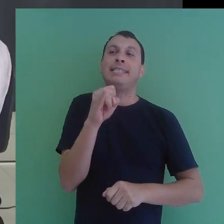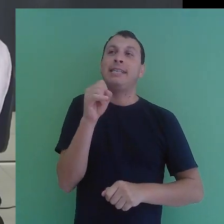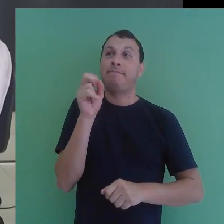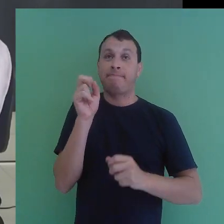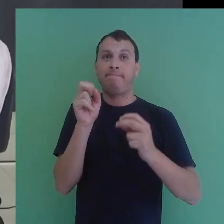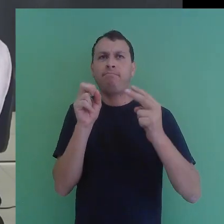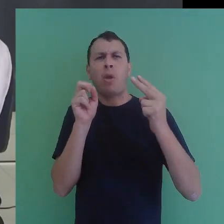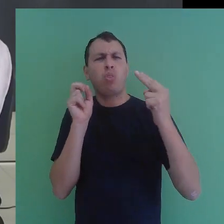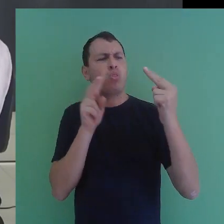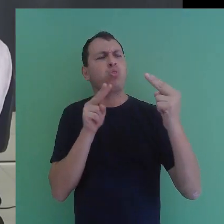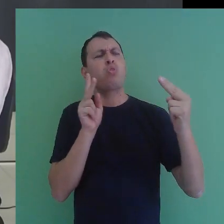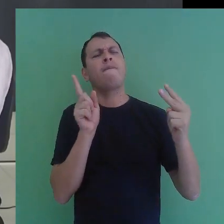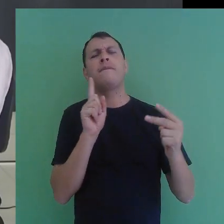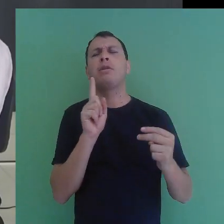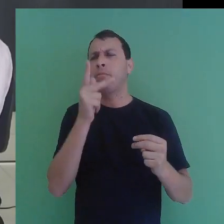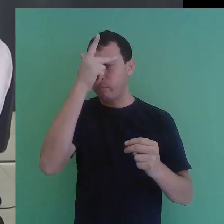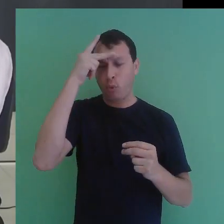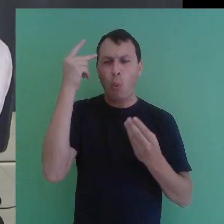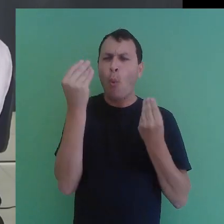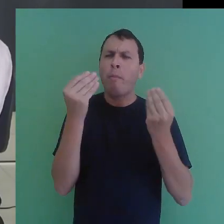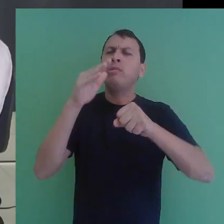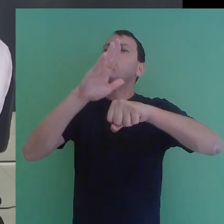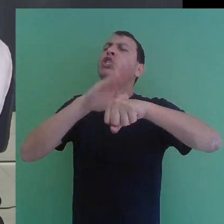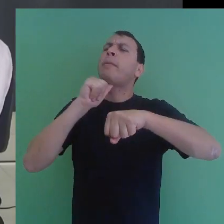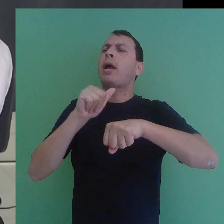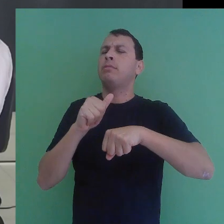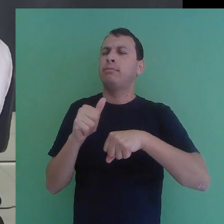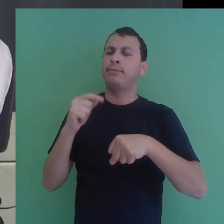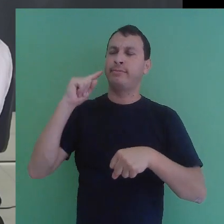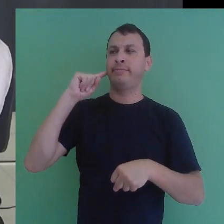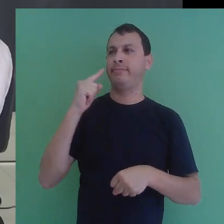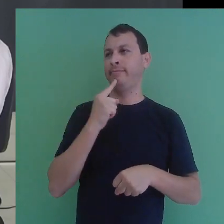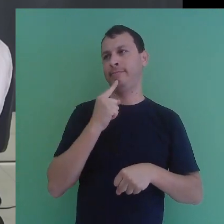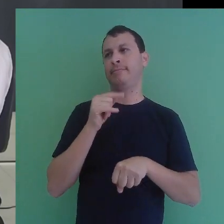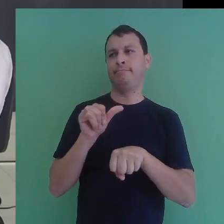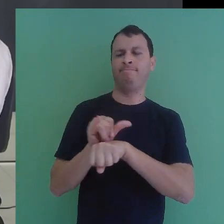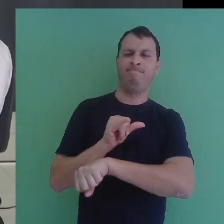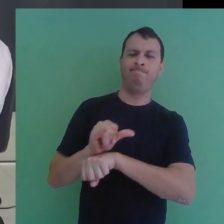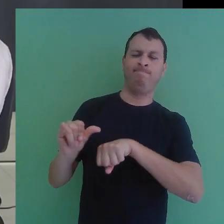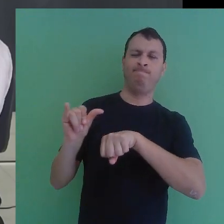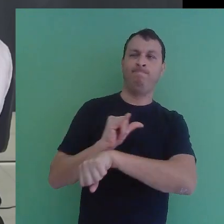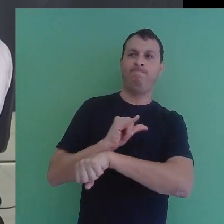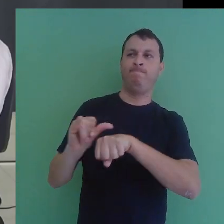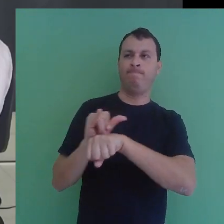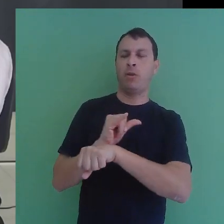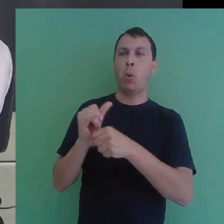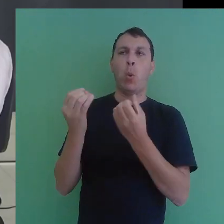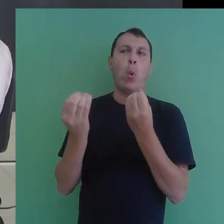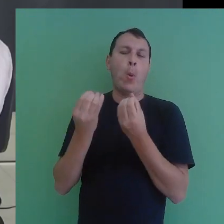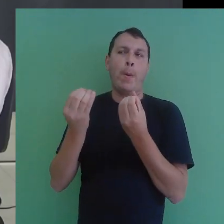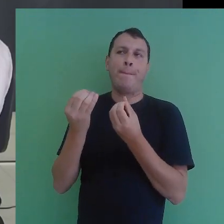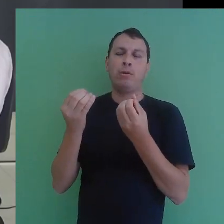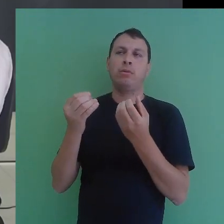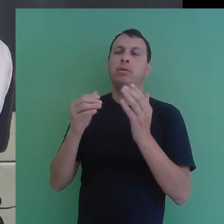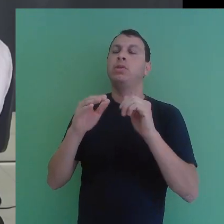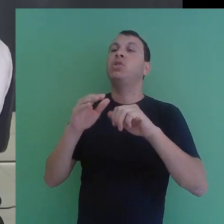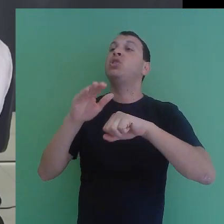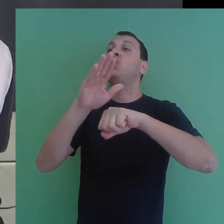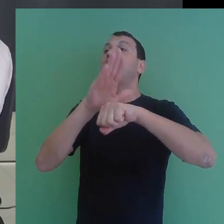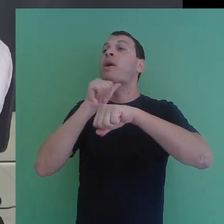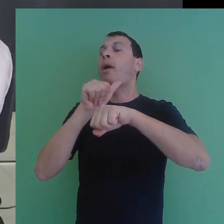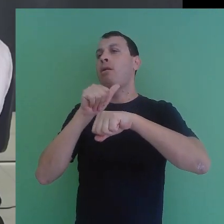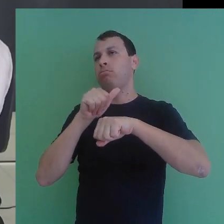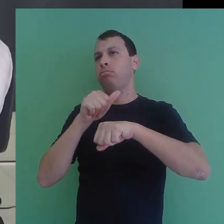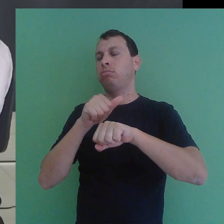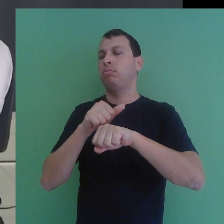faz para chamar a minha atenção? Aí ela, muito provavelmente os surdos têm vários modos de chamar atenção, né? Um modo bem respeitoso de chamar atenção